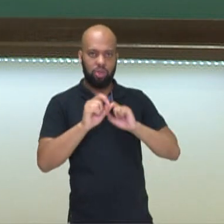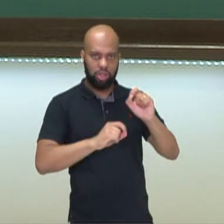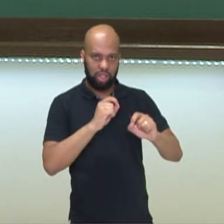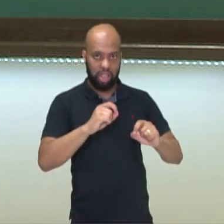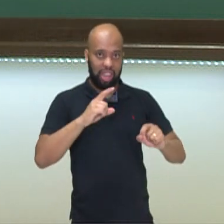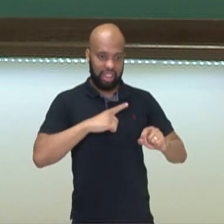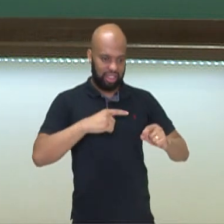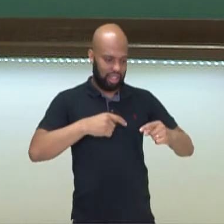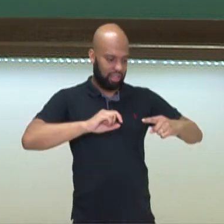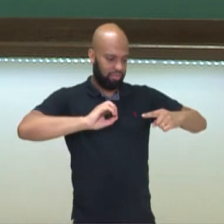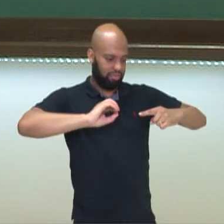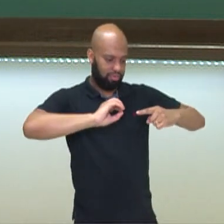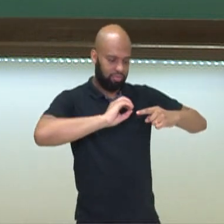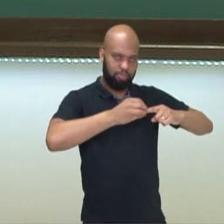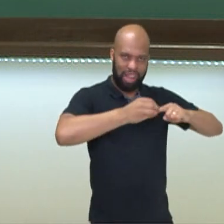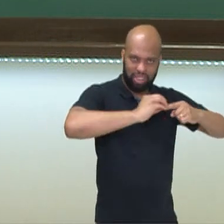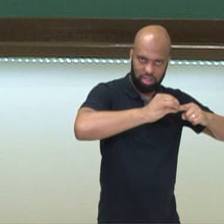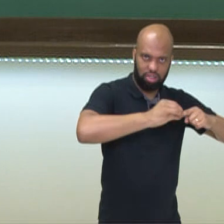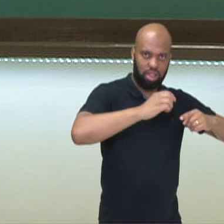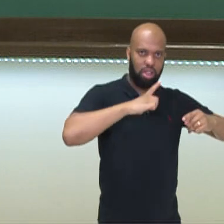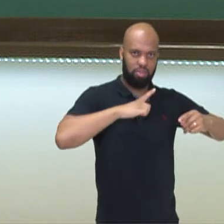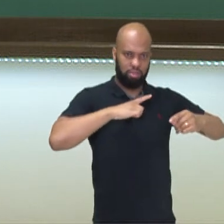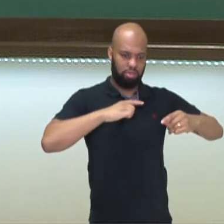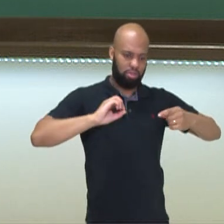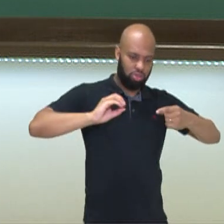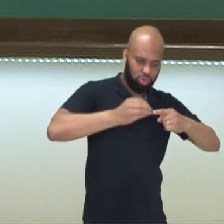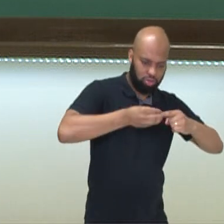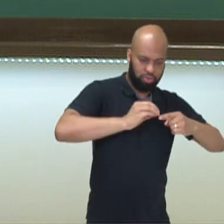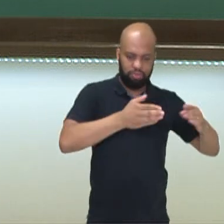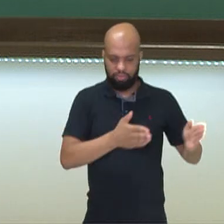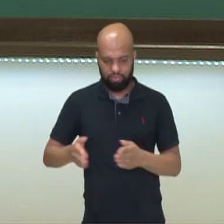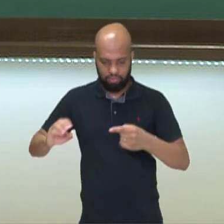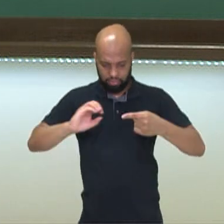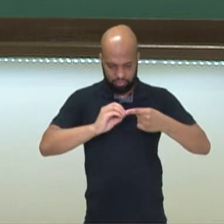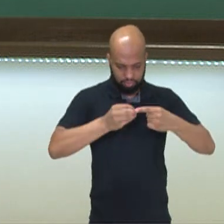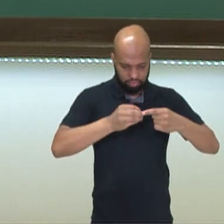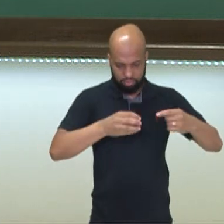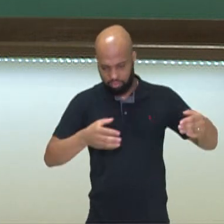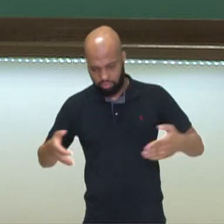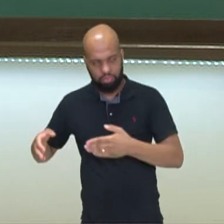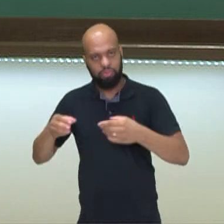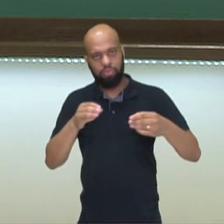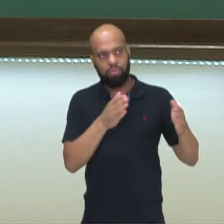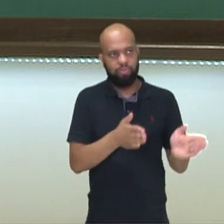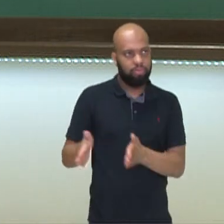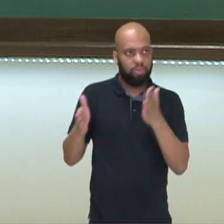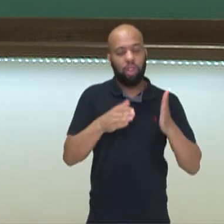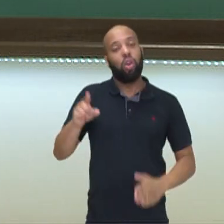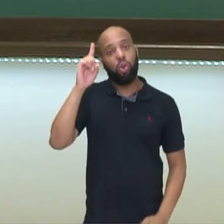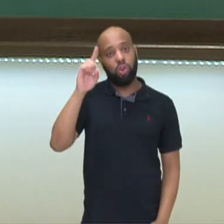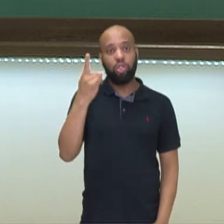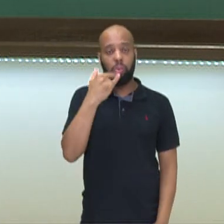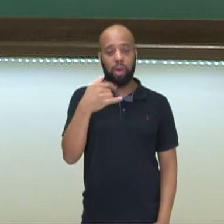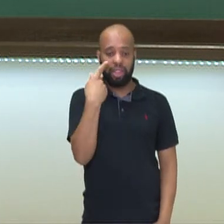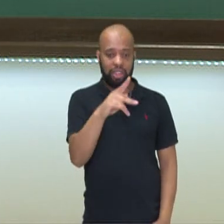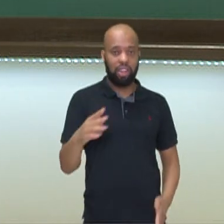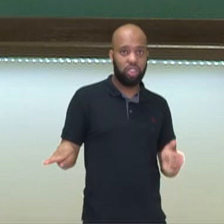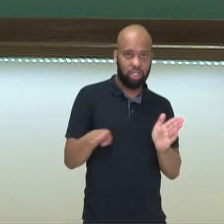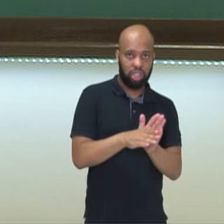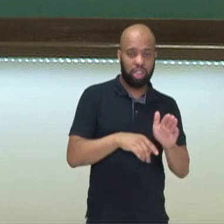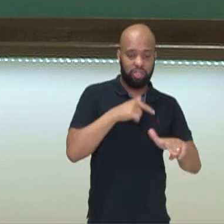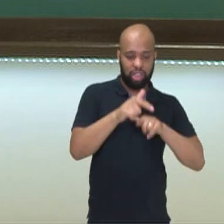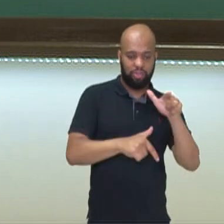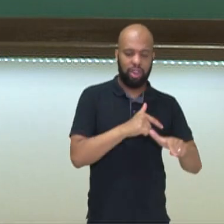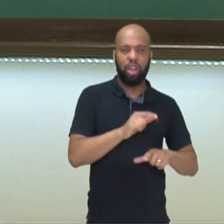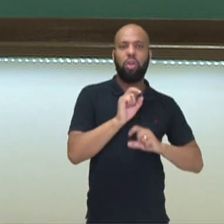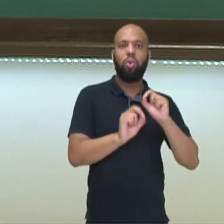inteiro. Um dia o pai do Charlie chega para trabalhar e foi demitido. O que